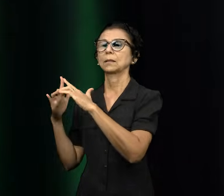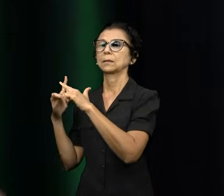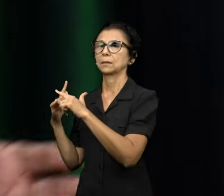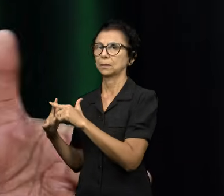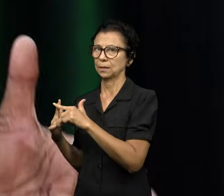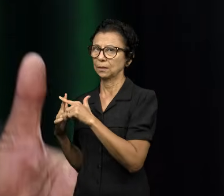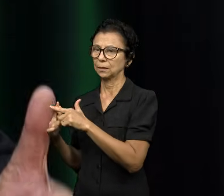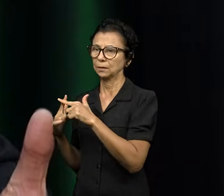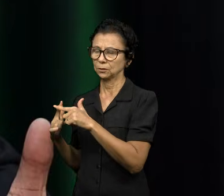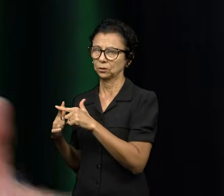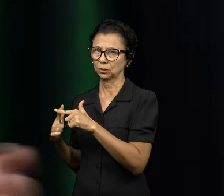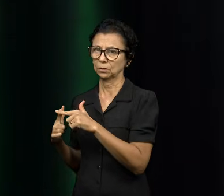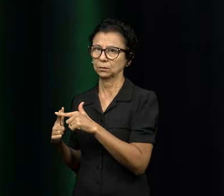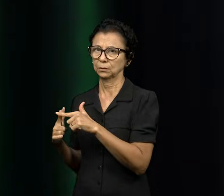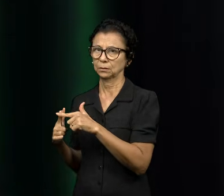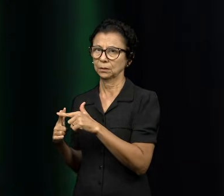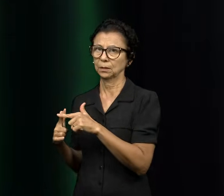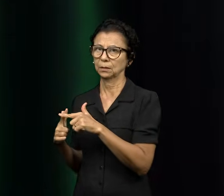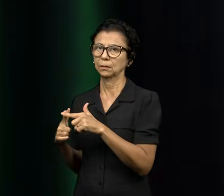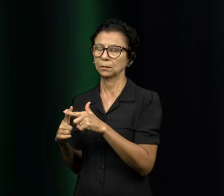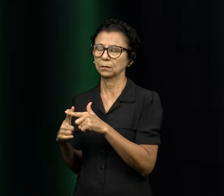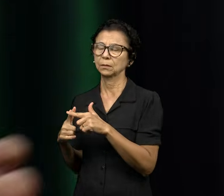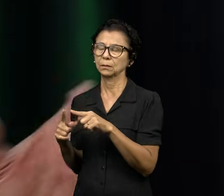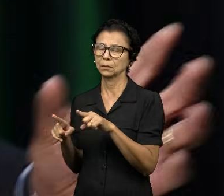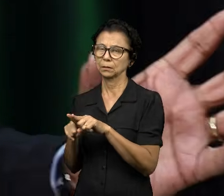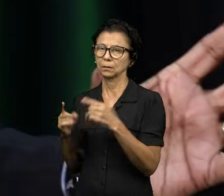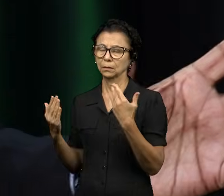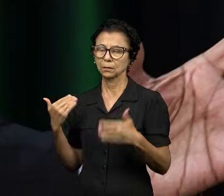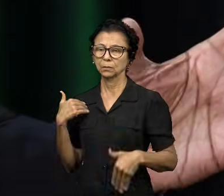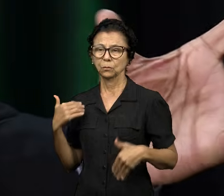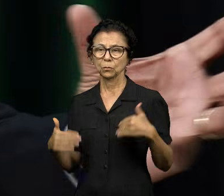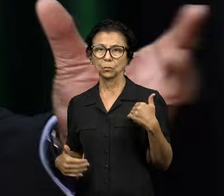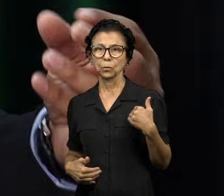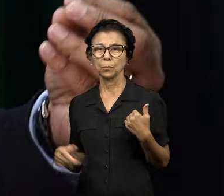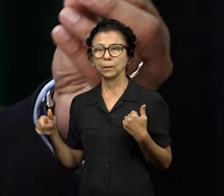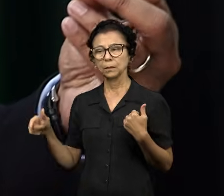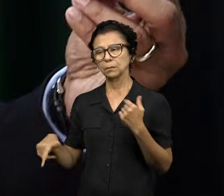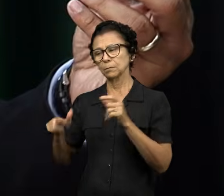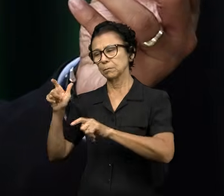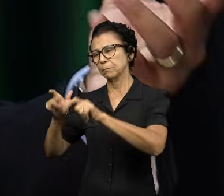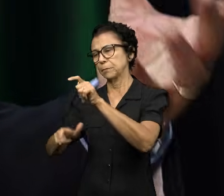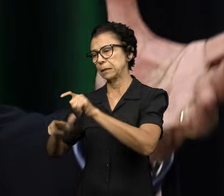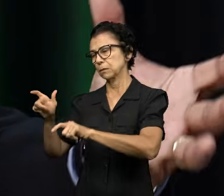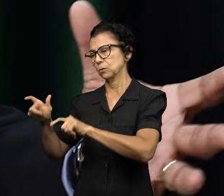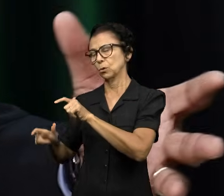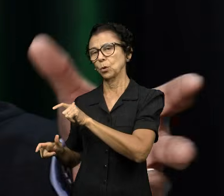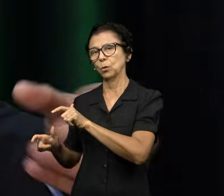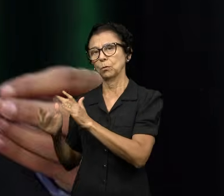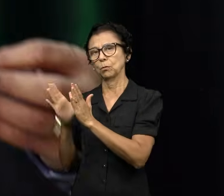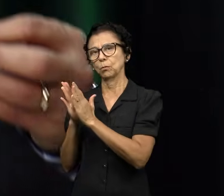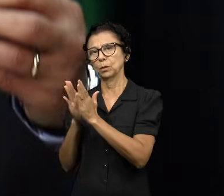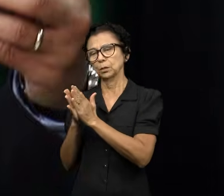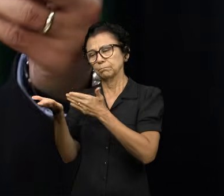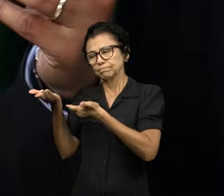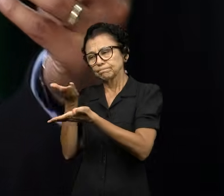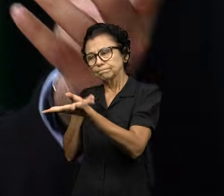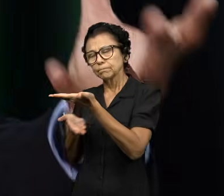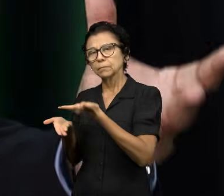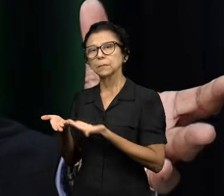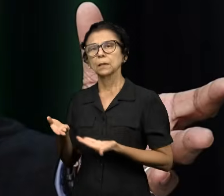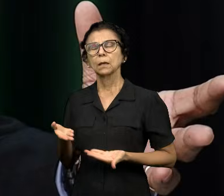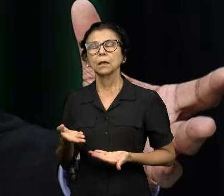o corpo da nossa igreja local, porque ali tem um conjunto de membros que estão todos orando uns pelos